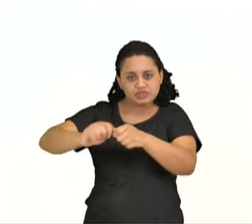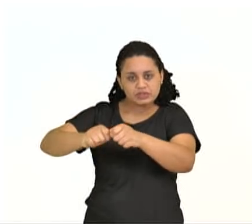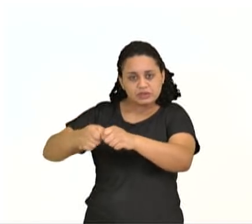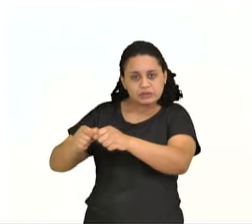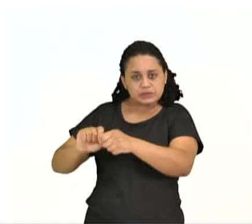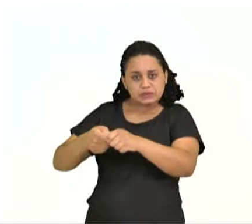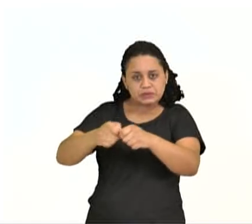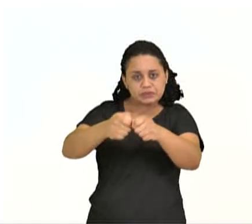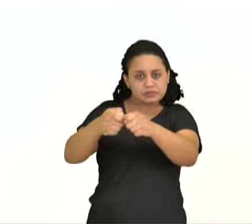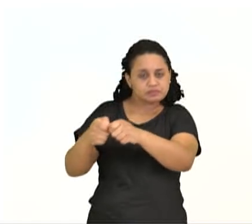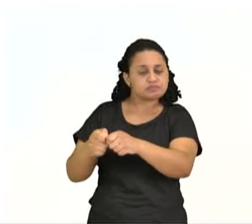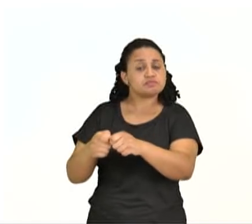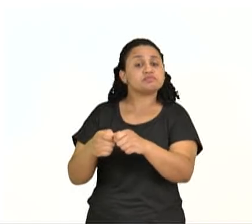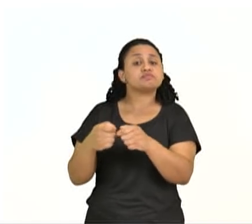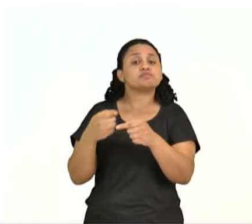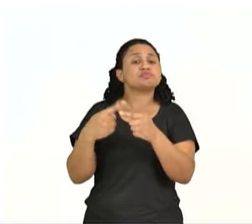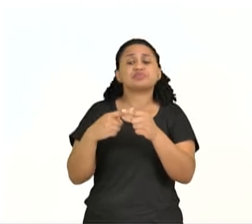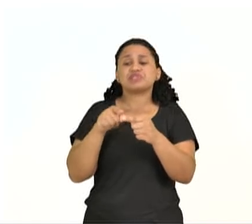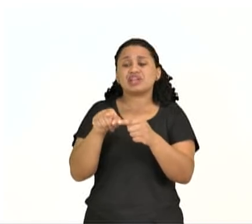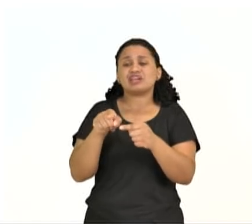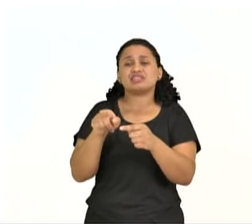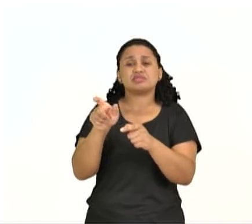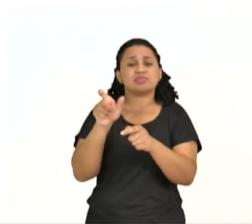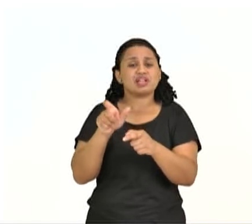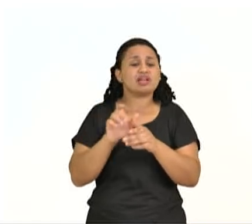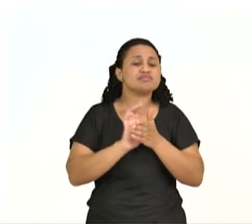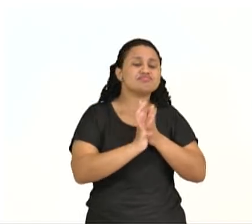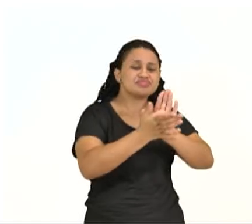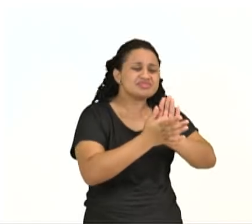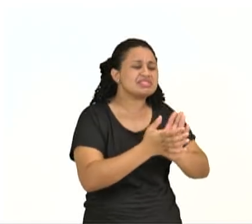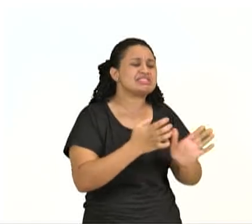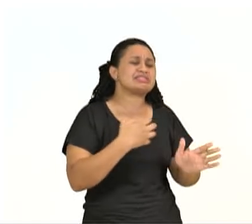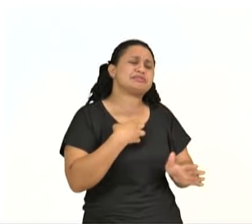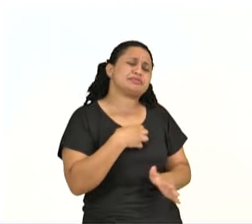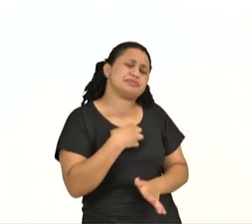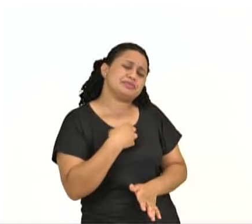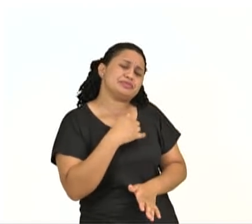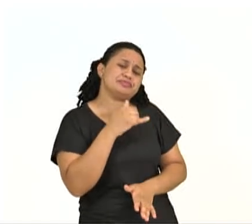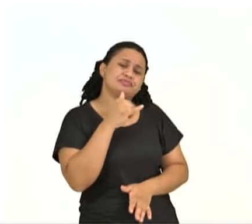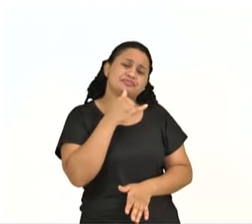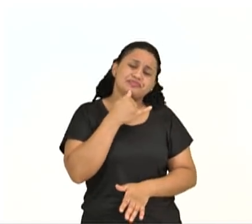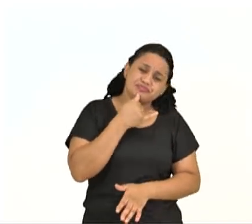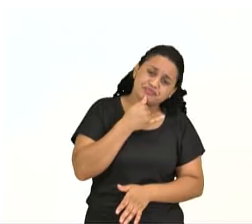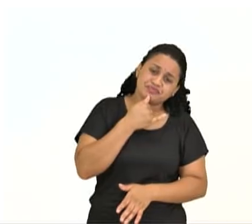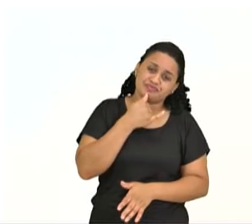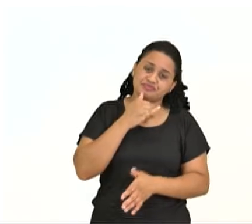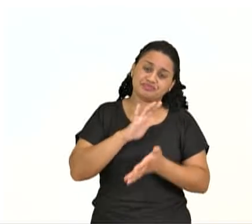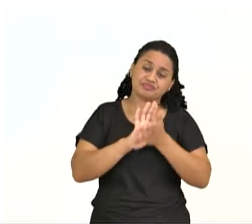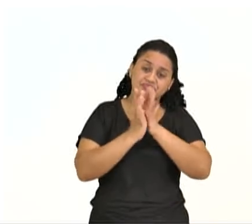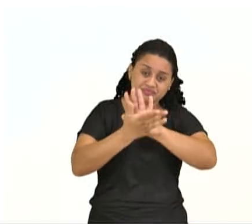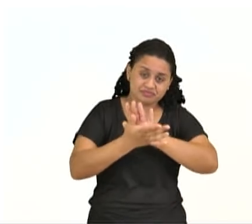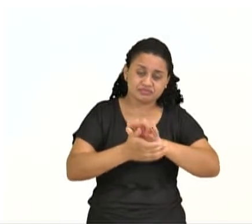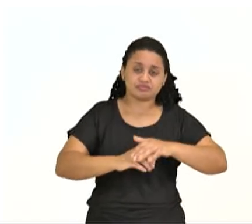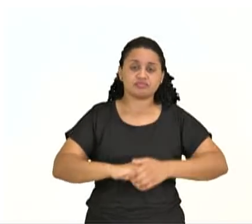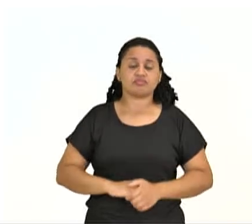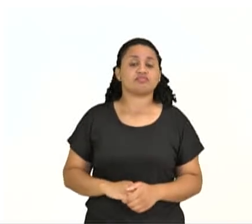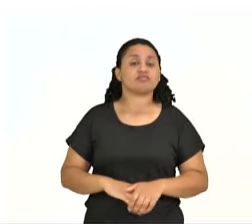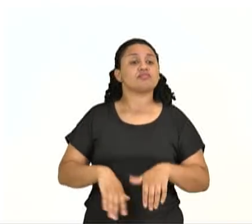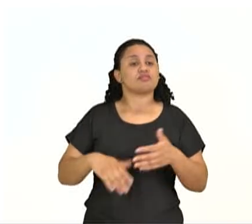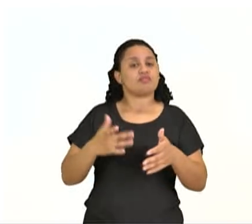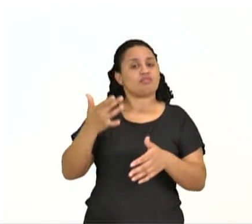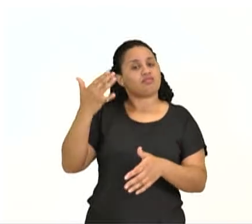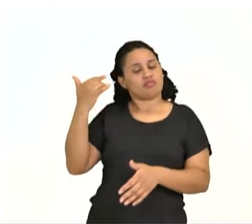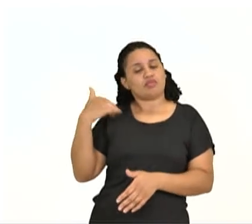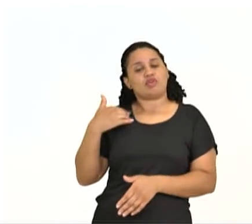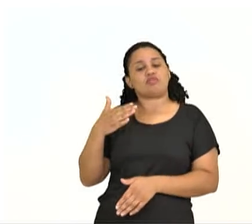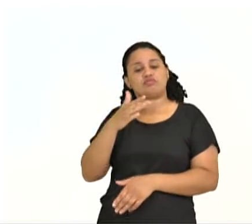né? Porque não edificam, porque magoam, porque destroem. Há uns tempos, fui fazer um